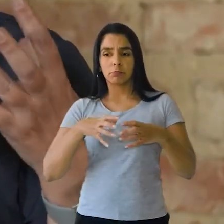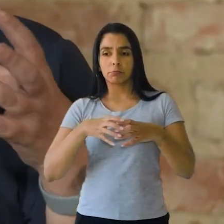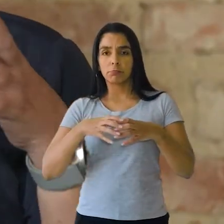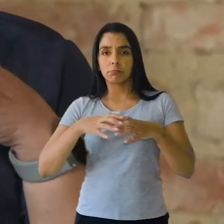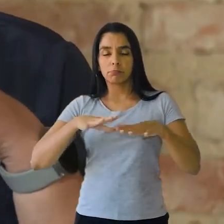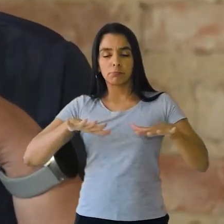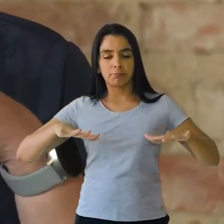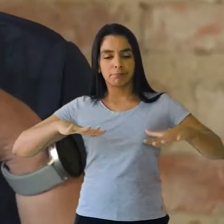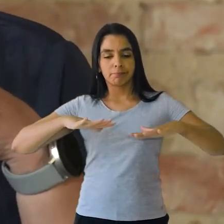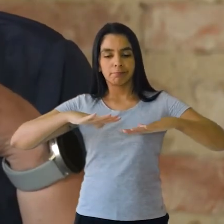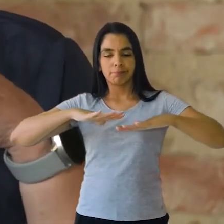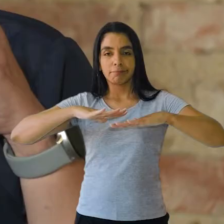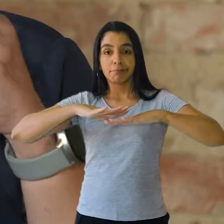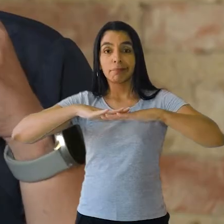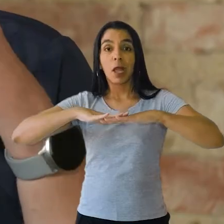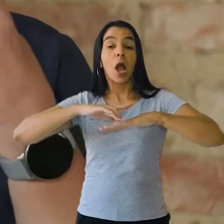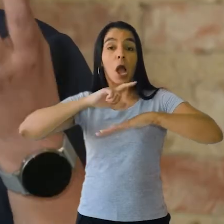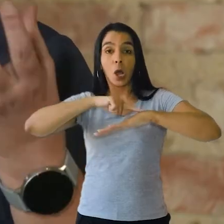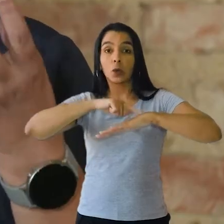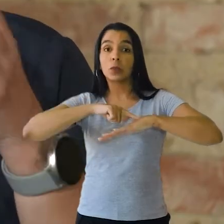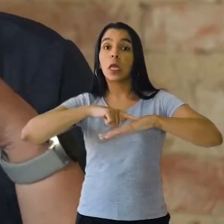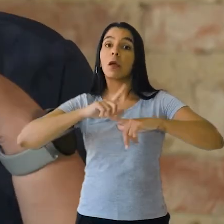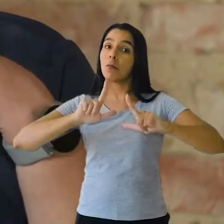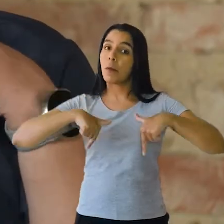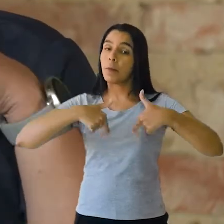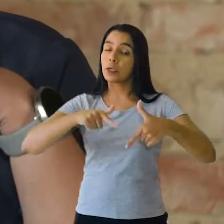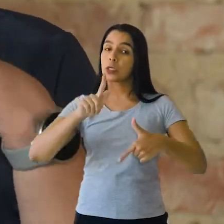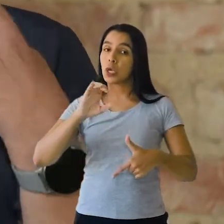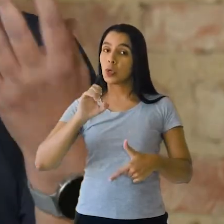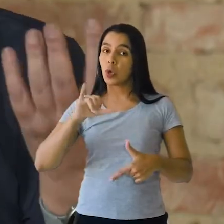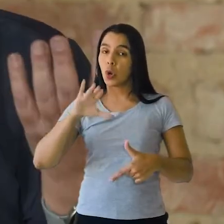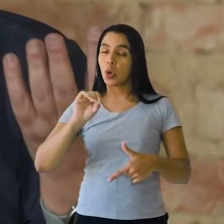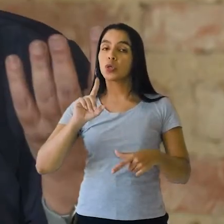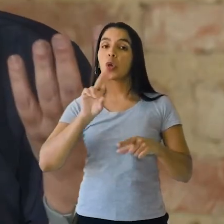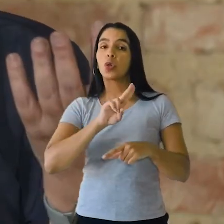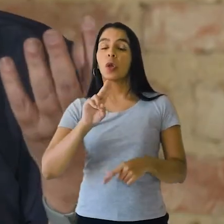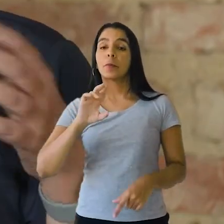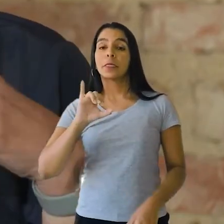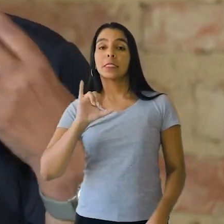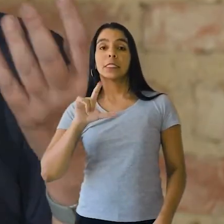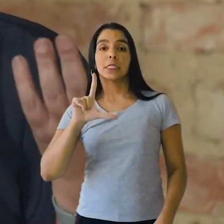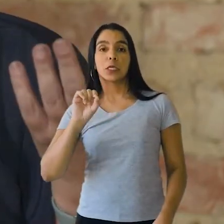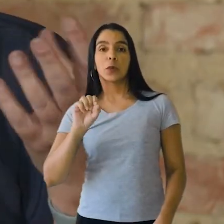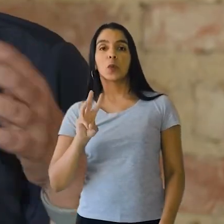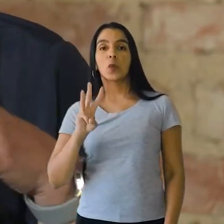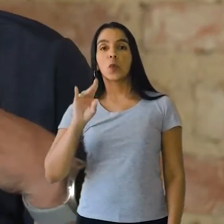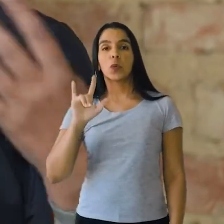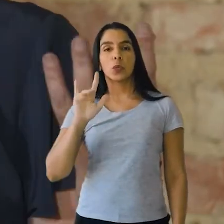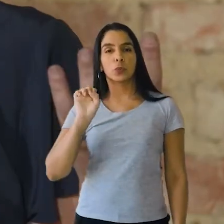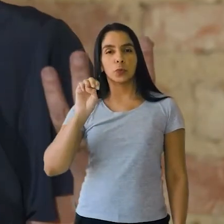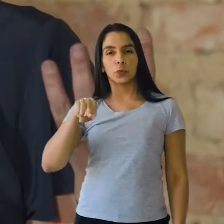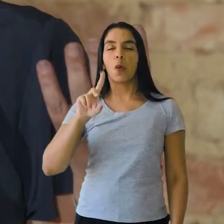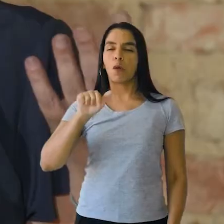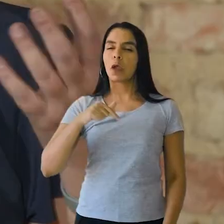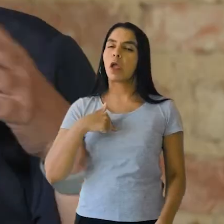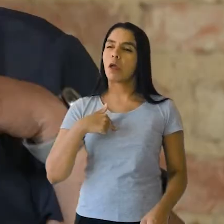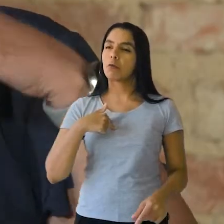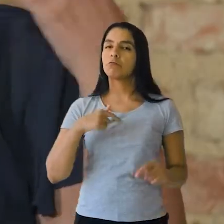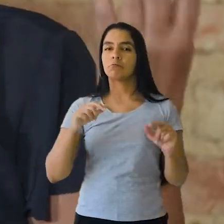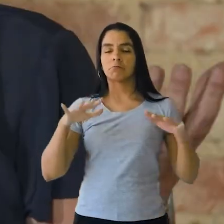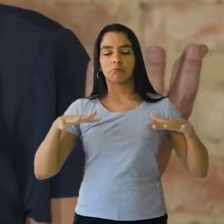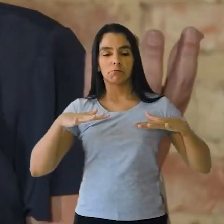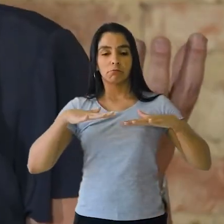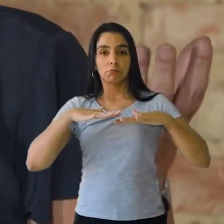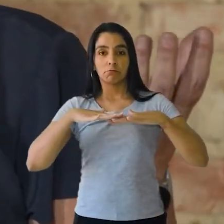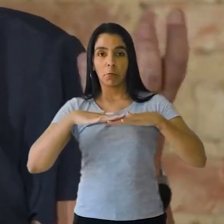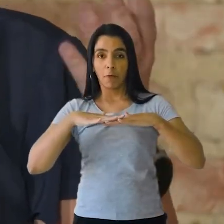supercontinente ele se aglomera e aí, algum tempo depois, num processo geológico que a gente conhece chamado de ciclo de Wilson, que